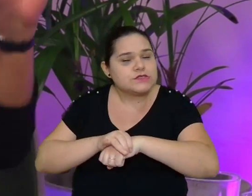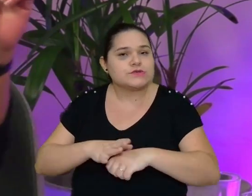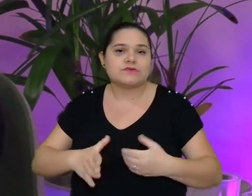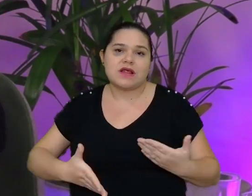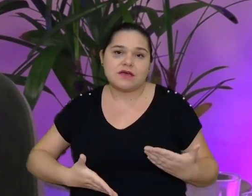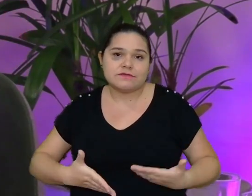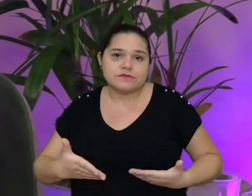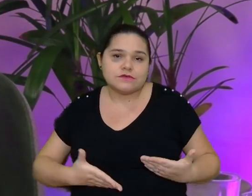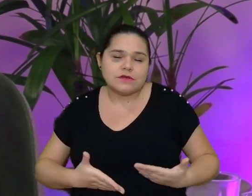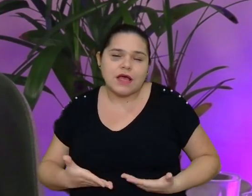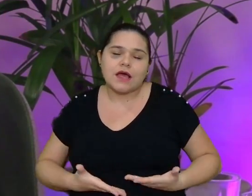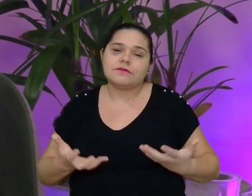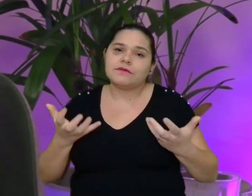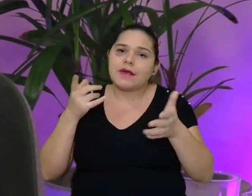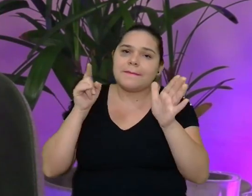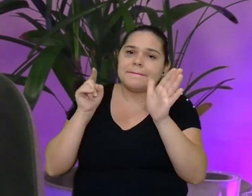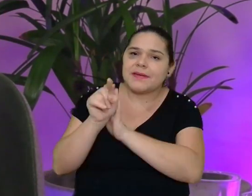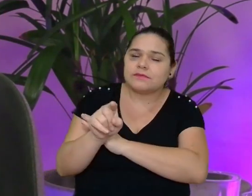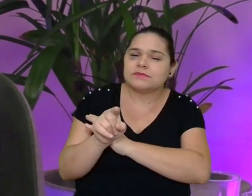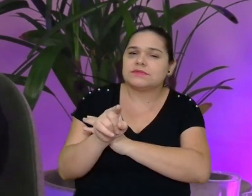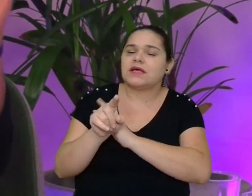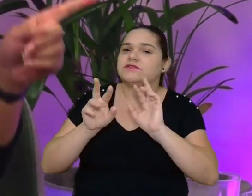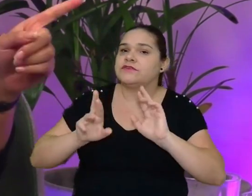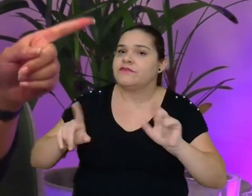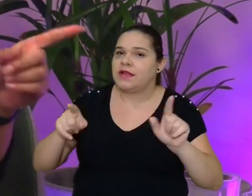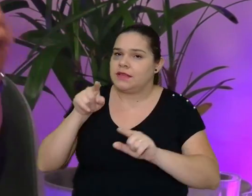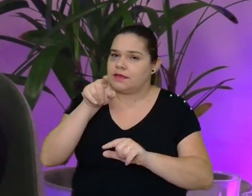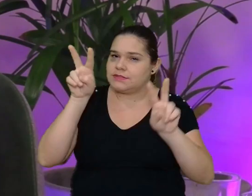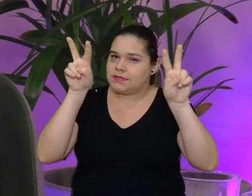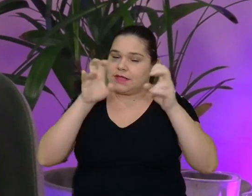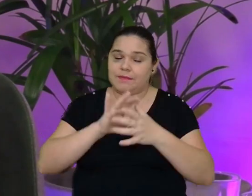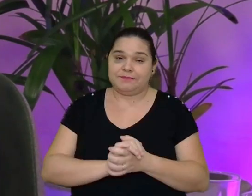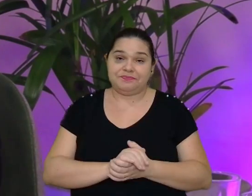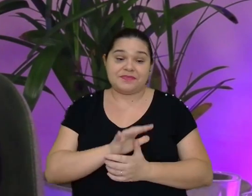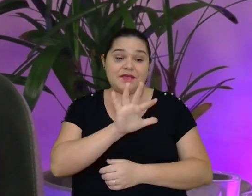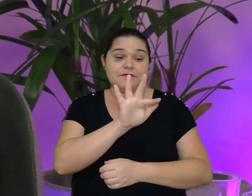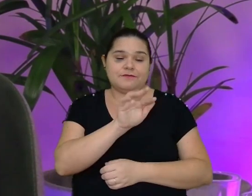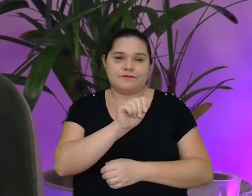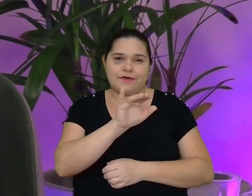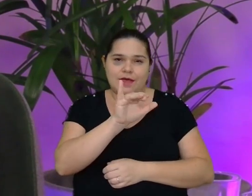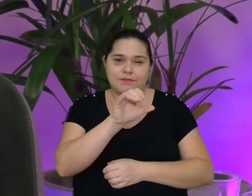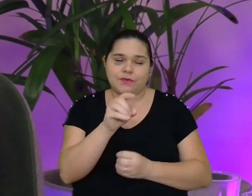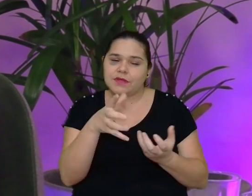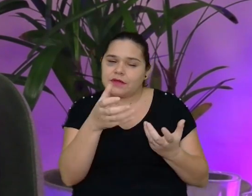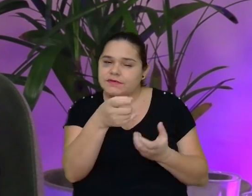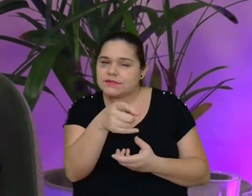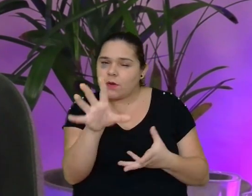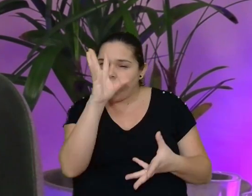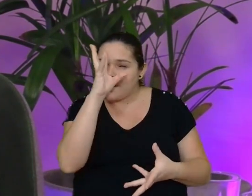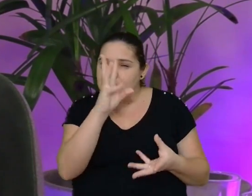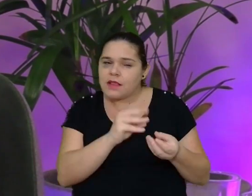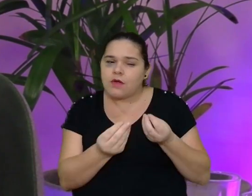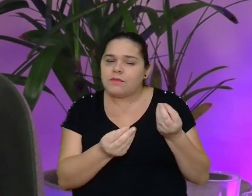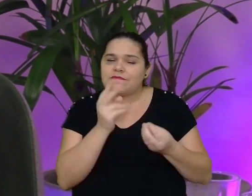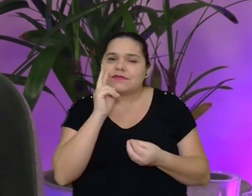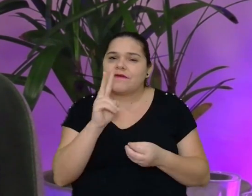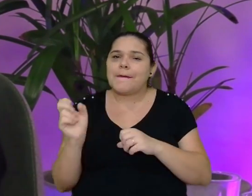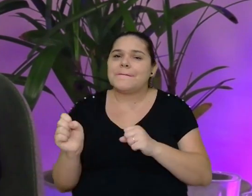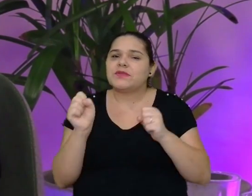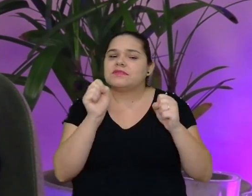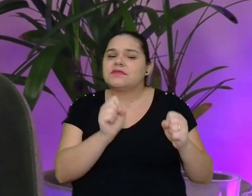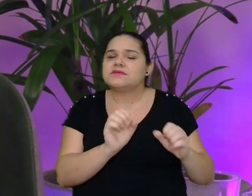Eu quero fazer perguntas diferentes sobre esse assunto. Para o Fábio, eu queria entender como como que vocês enxergam o potencial das empresas